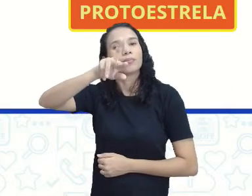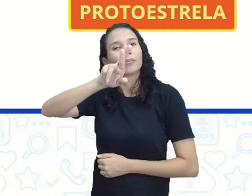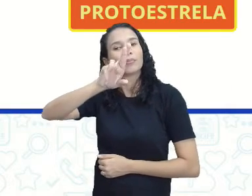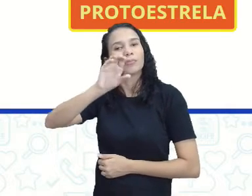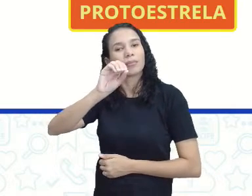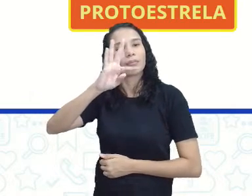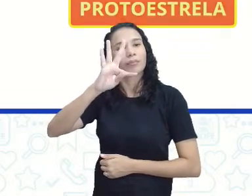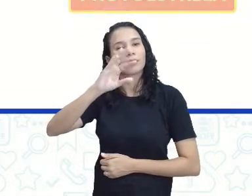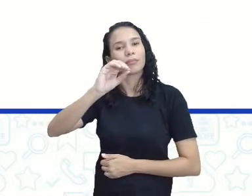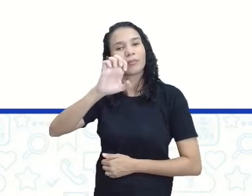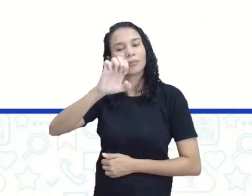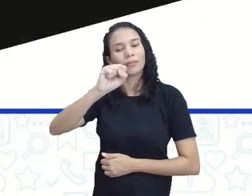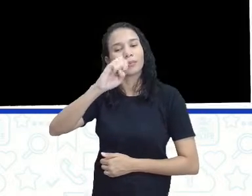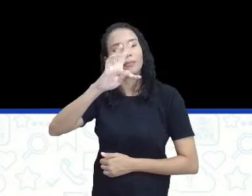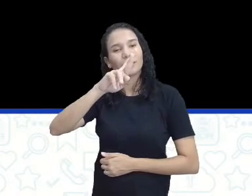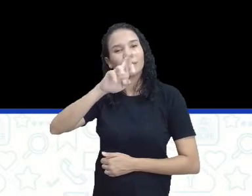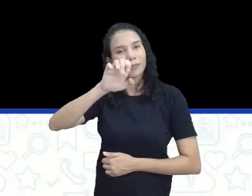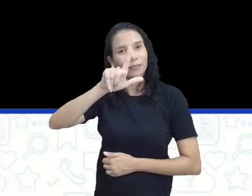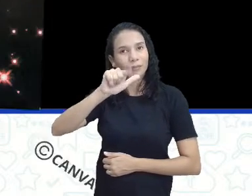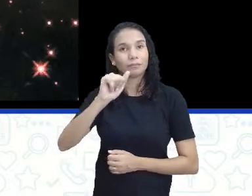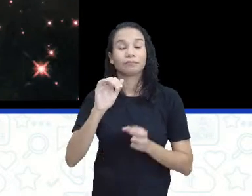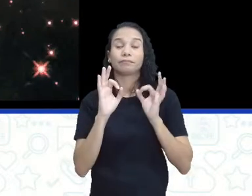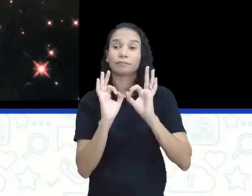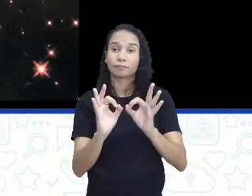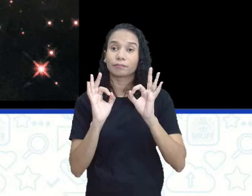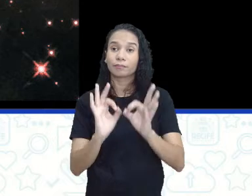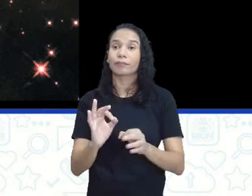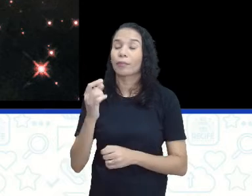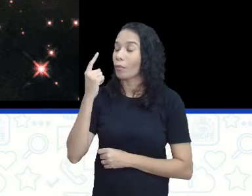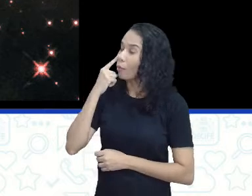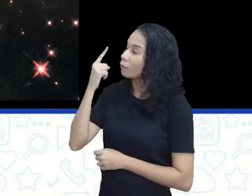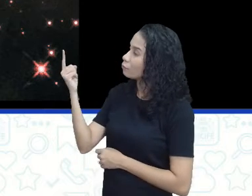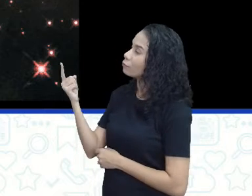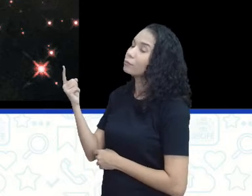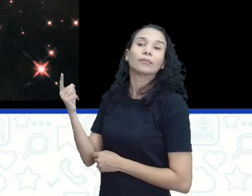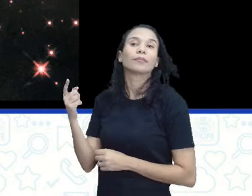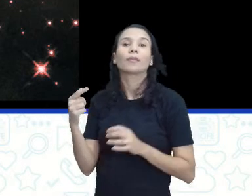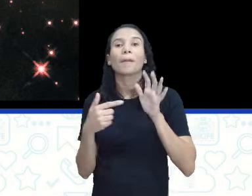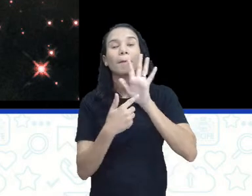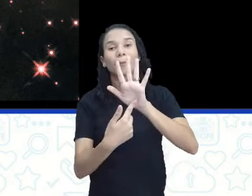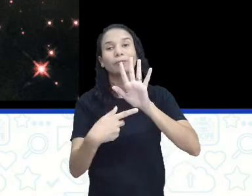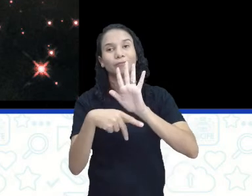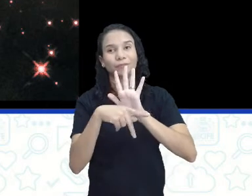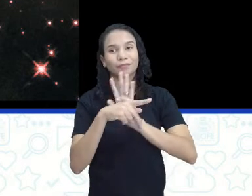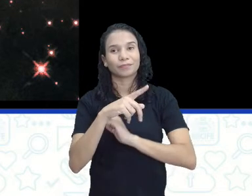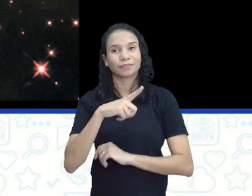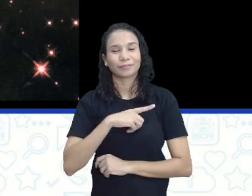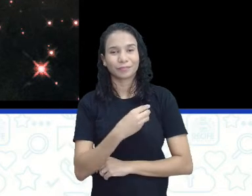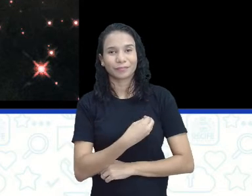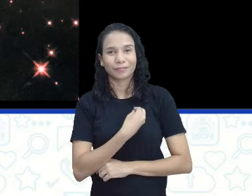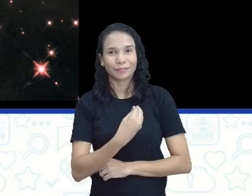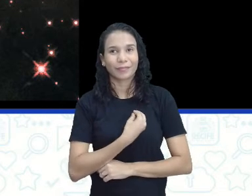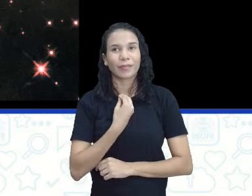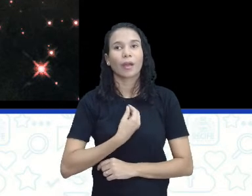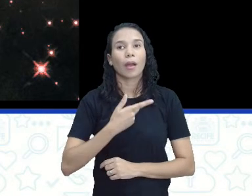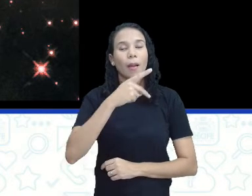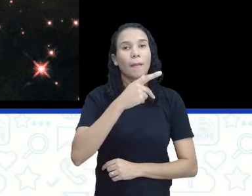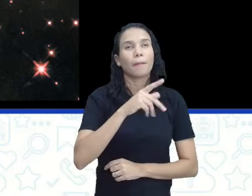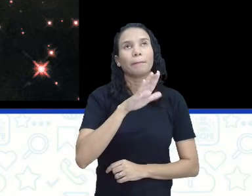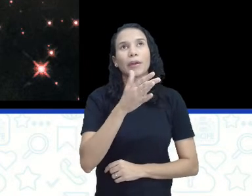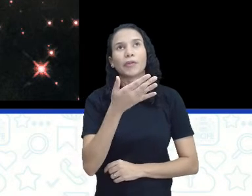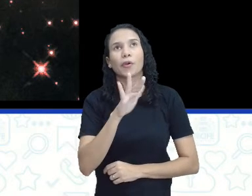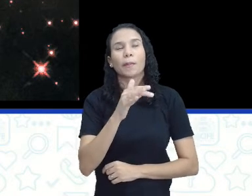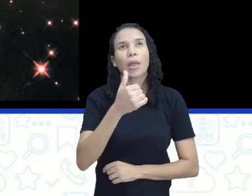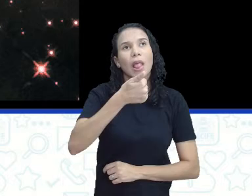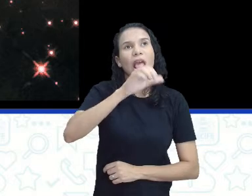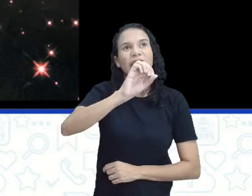protoestrela, tá bom? Seguindo aqui, ó, uma protoestrela, então ela vai levar aí cerca